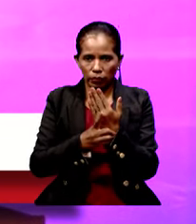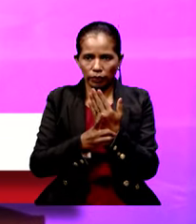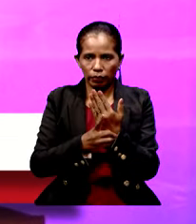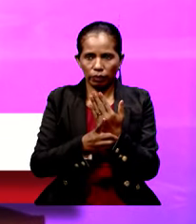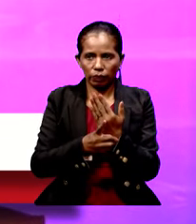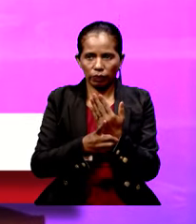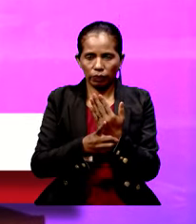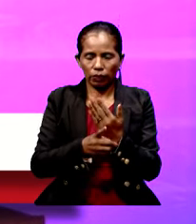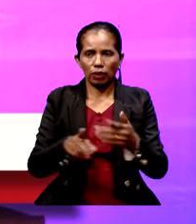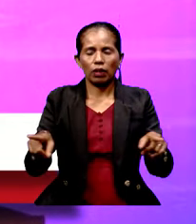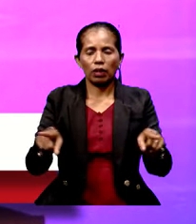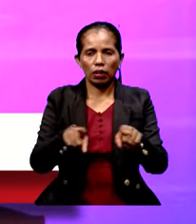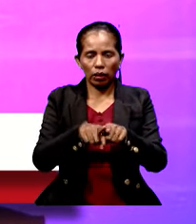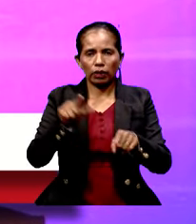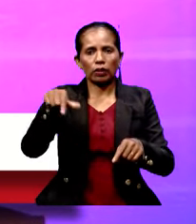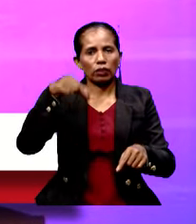no der governo